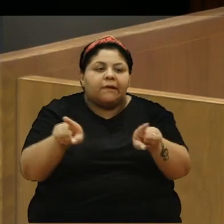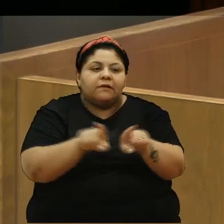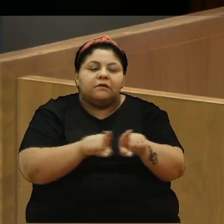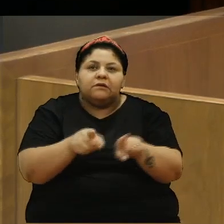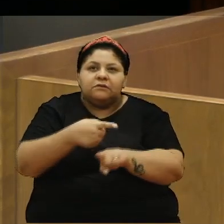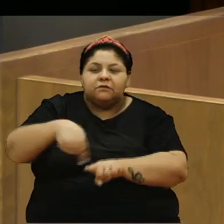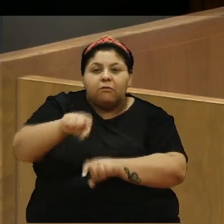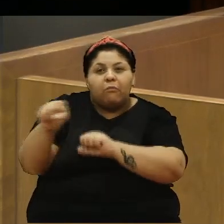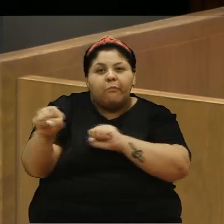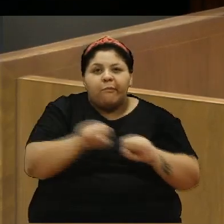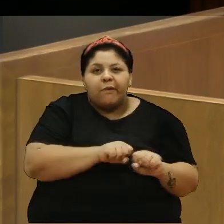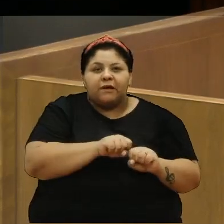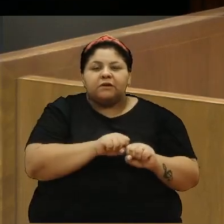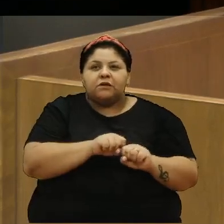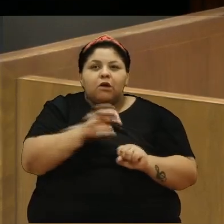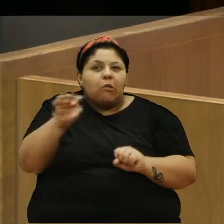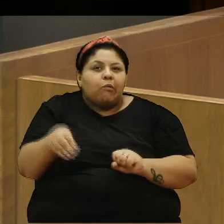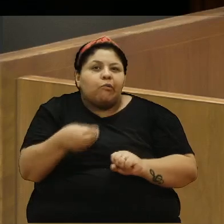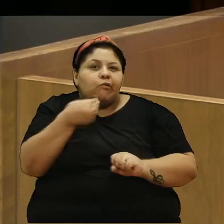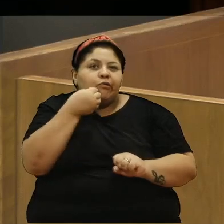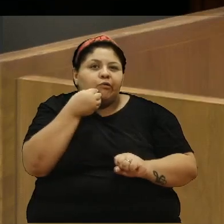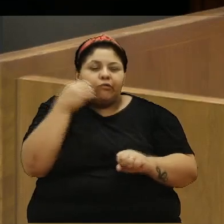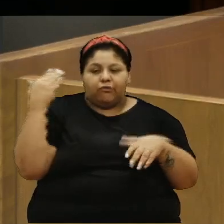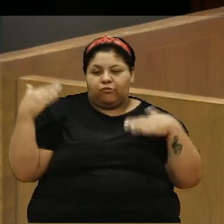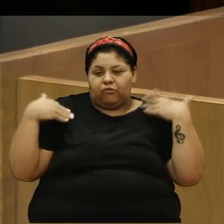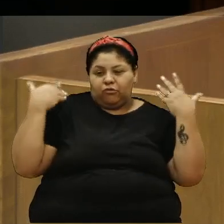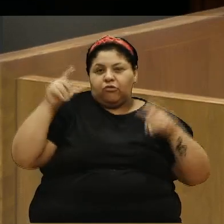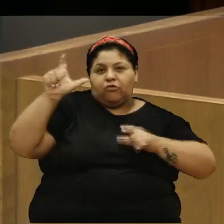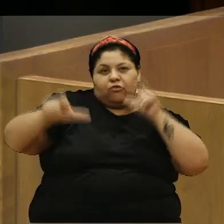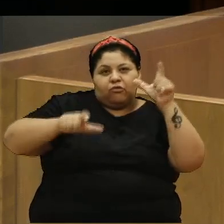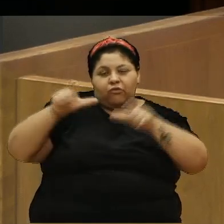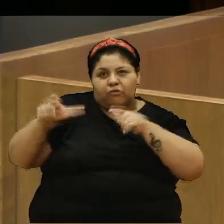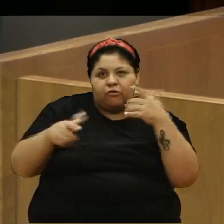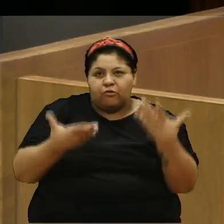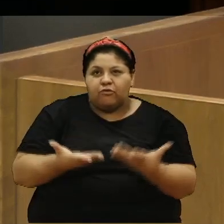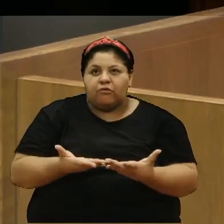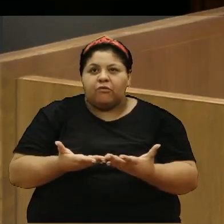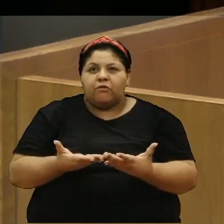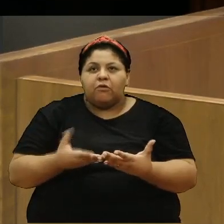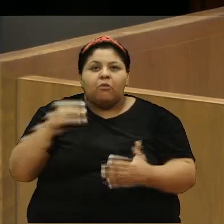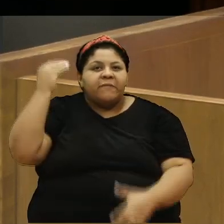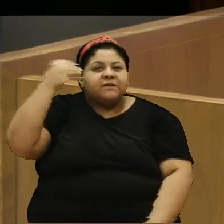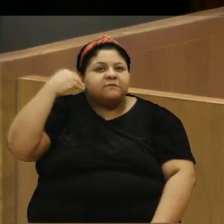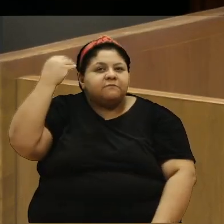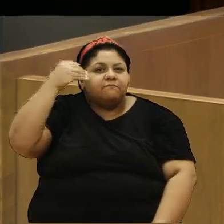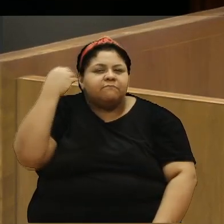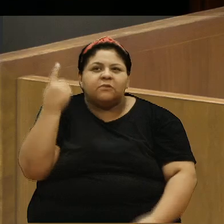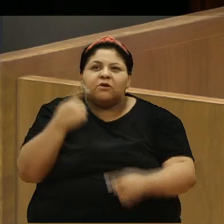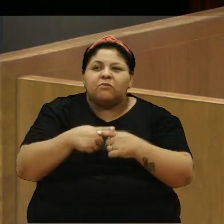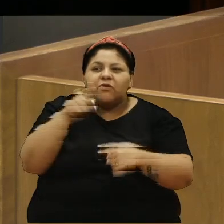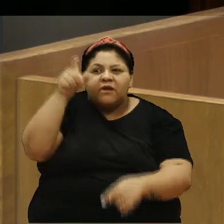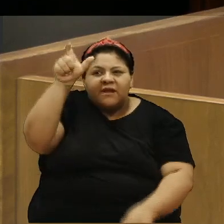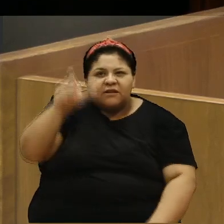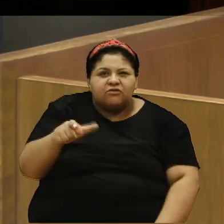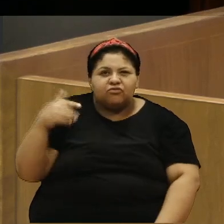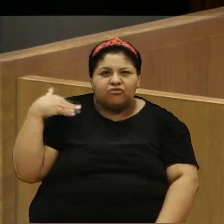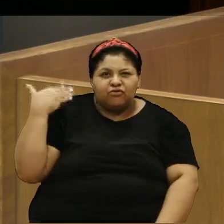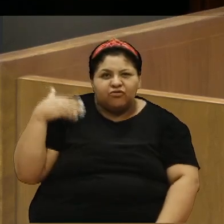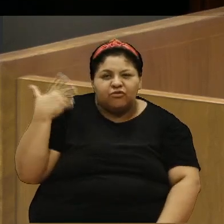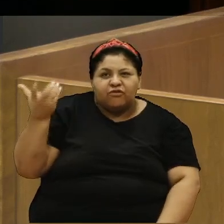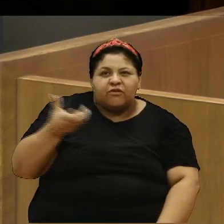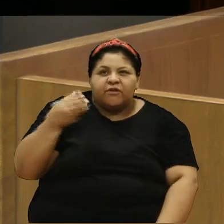a gente pode possibilitar aos turistas, às pessoas que vão lá, uma experiência. Porque é isso que o turista quer. Ele